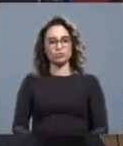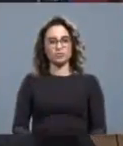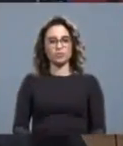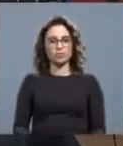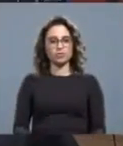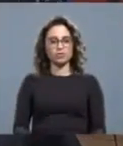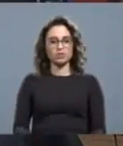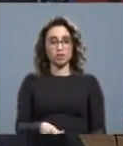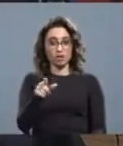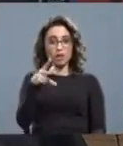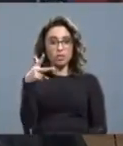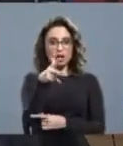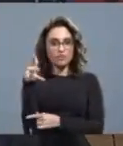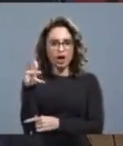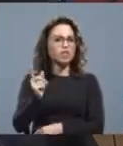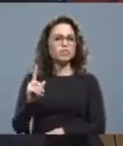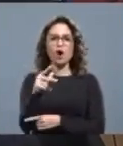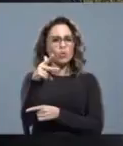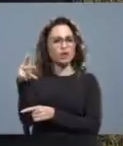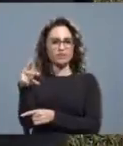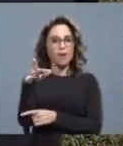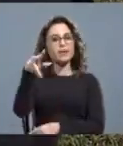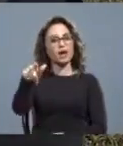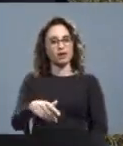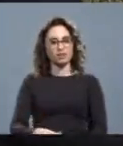Está a gravar? Não está a gravar. Vou gravar